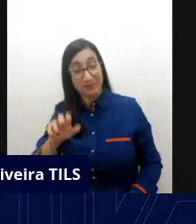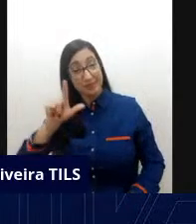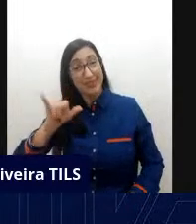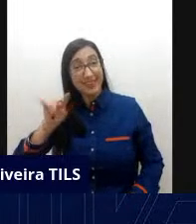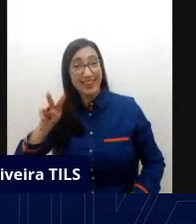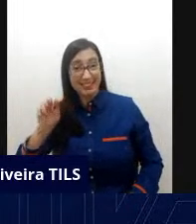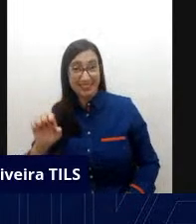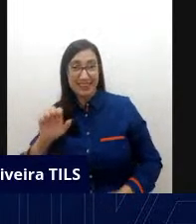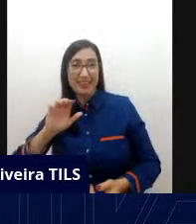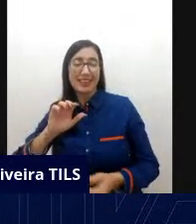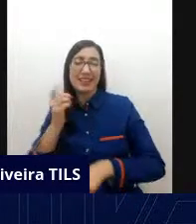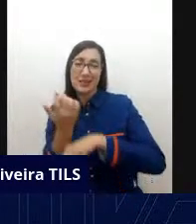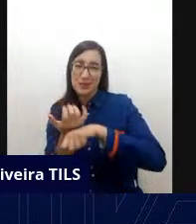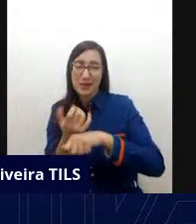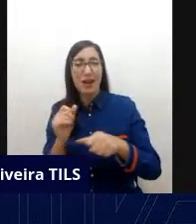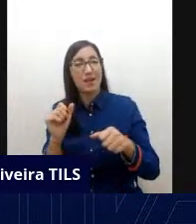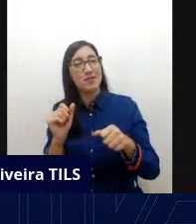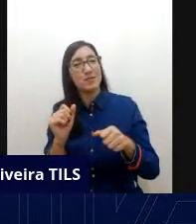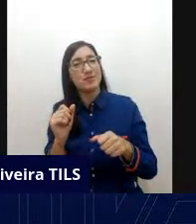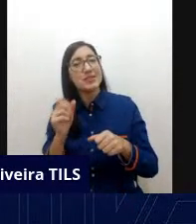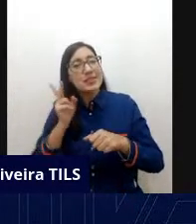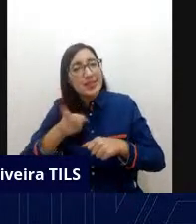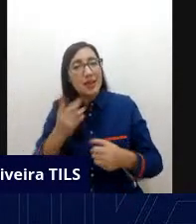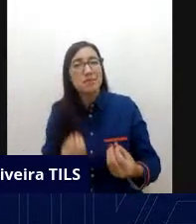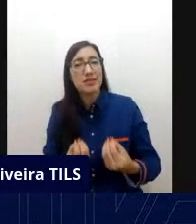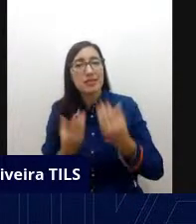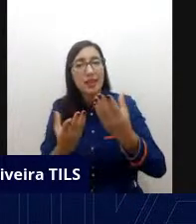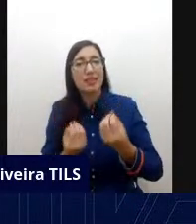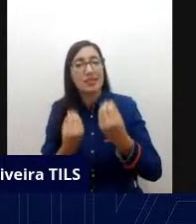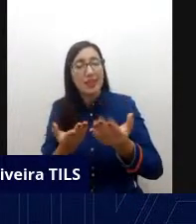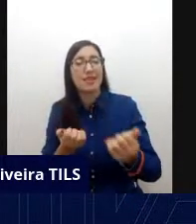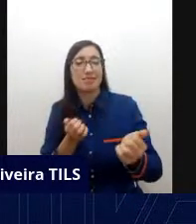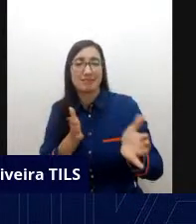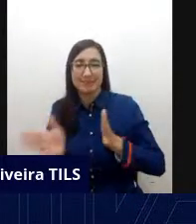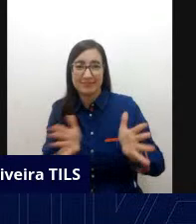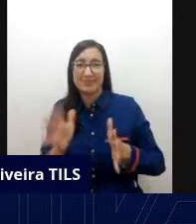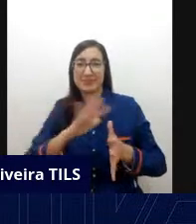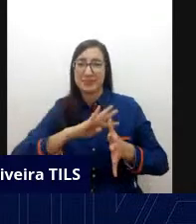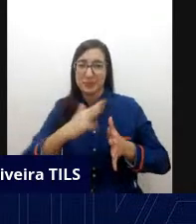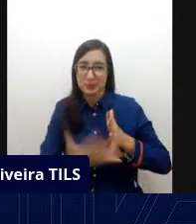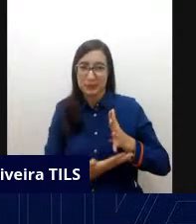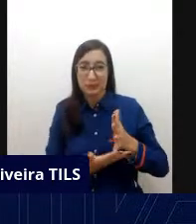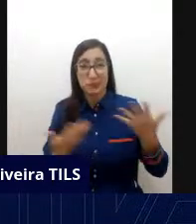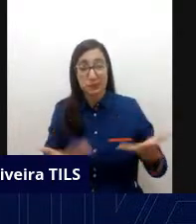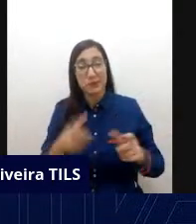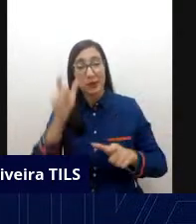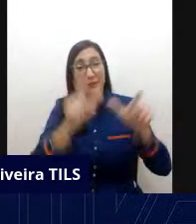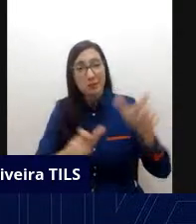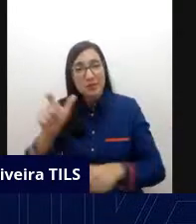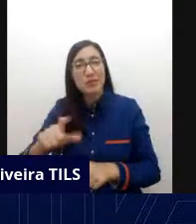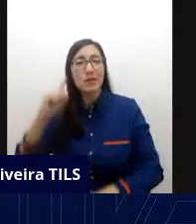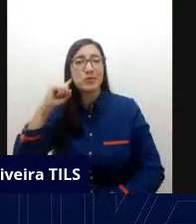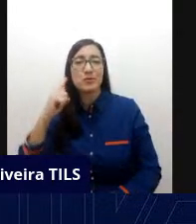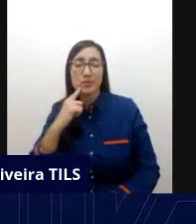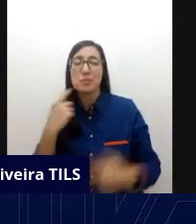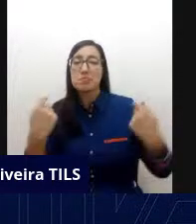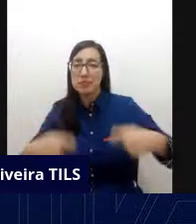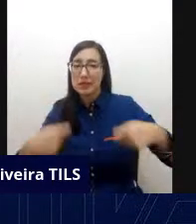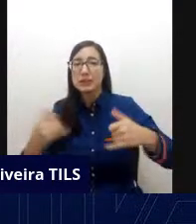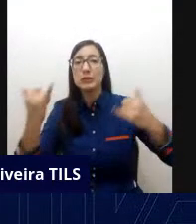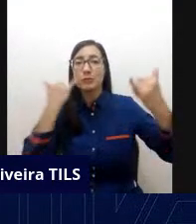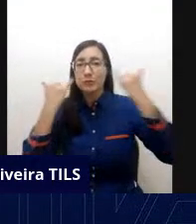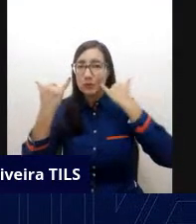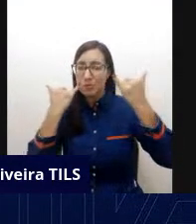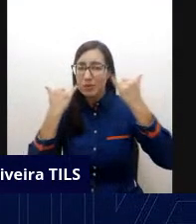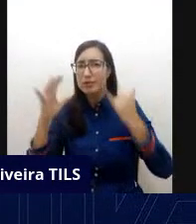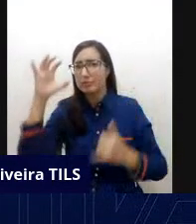isso, e é bem importante. Então a gente quer que chegue também para o público surdo essas informações, né, de utilidade pública, e